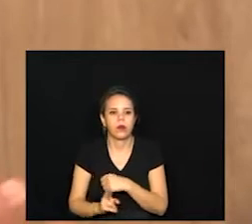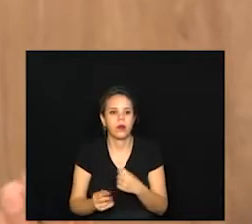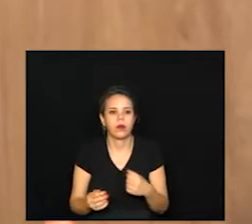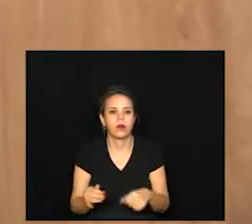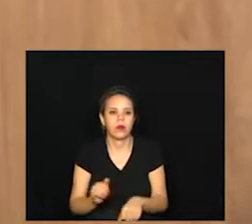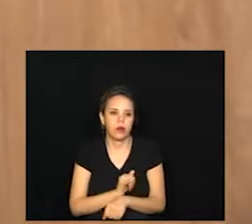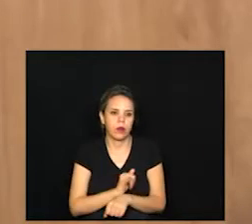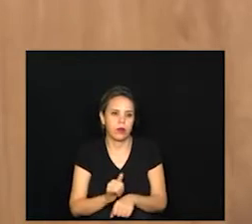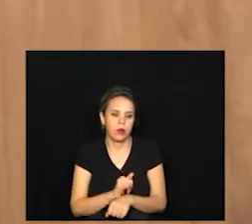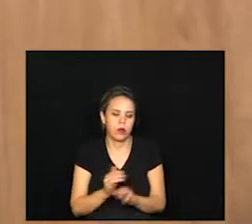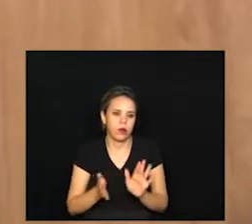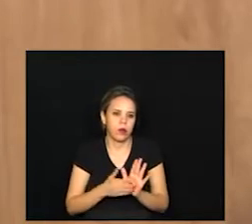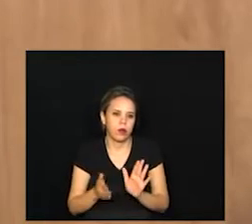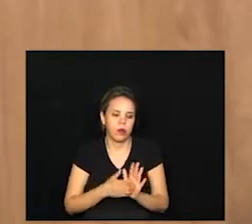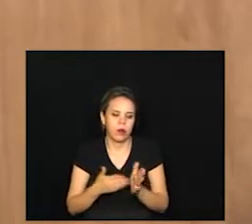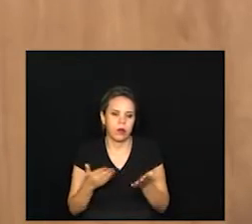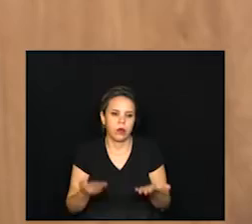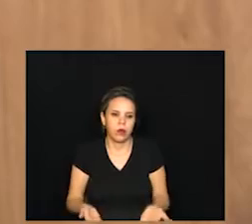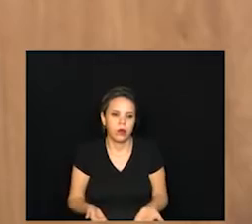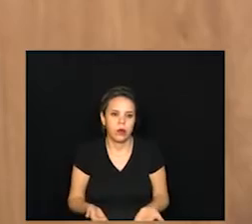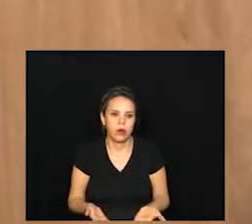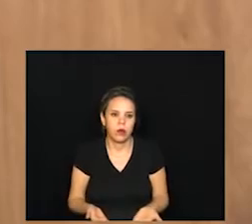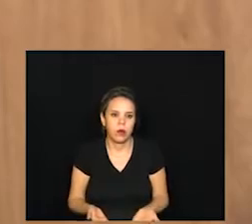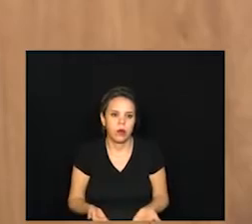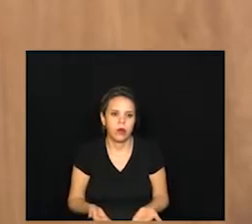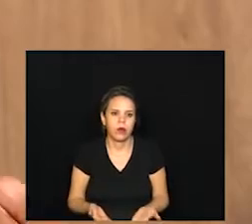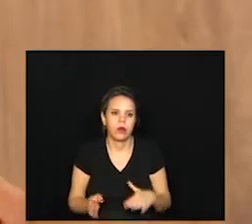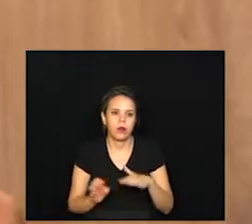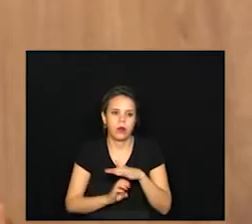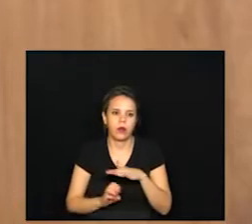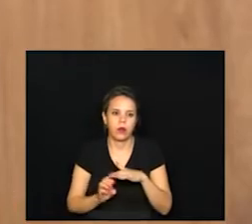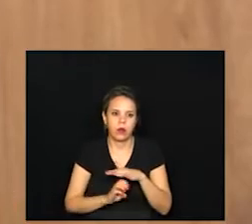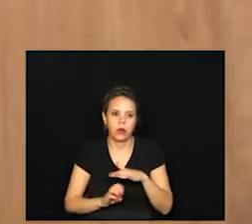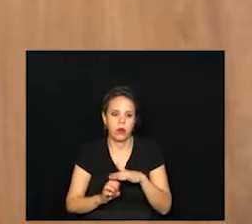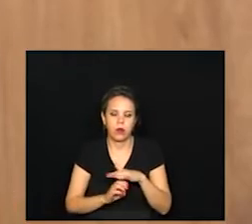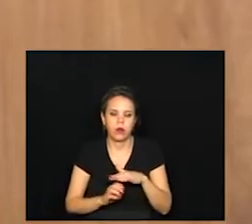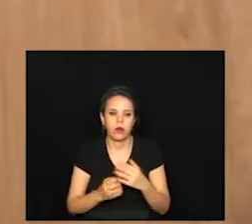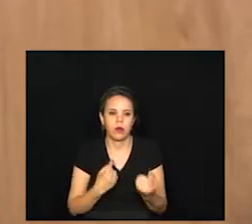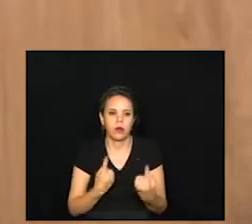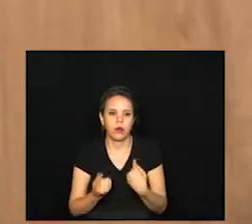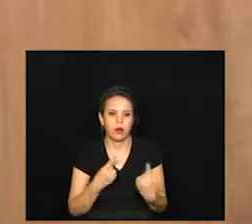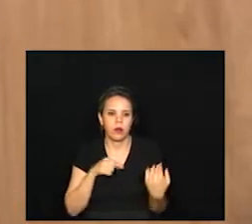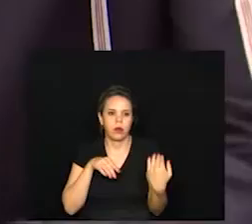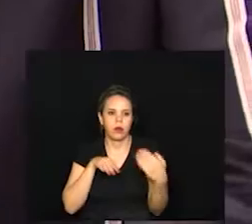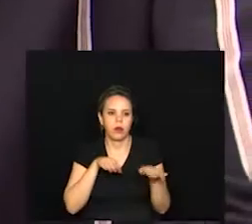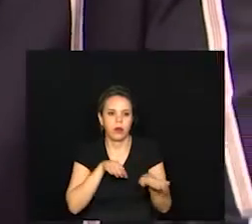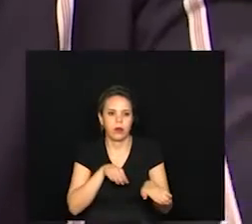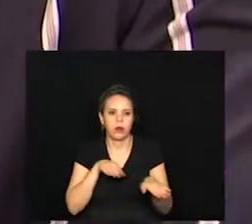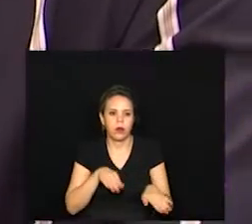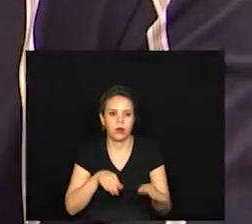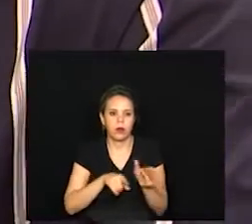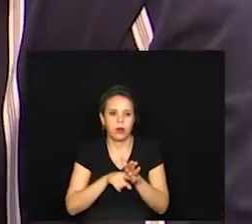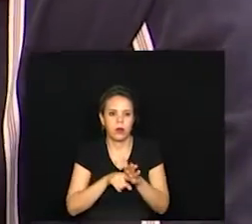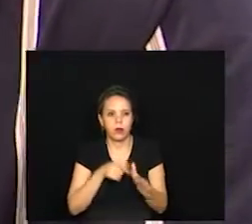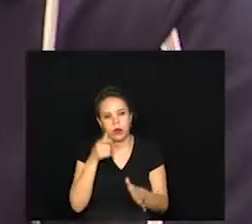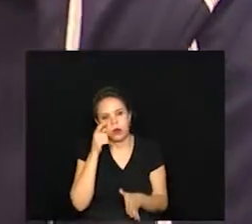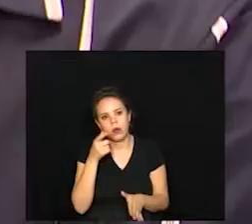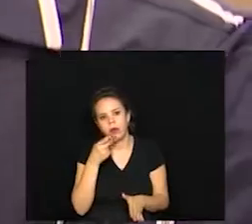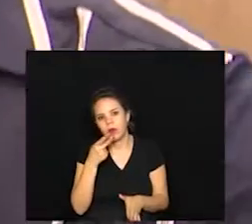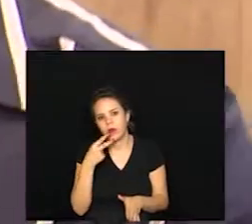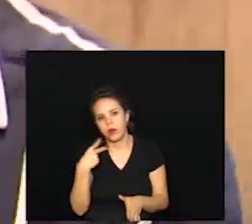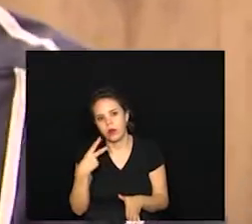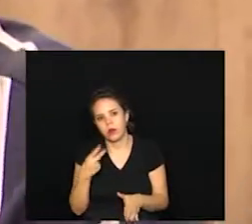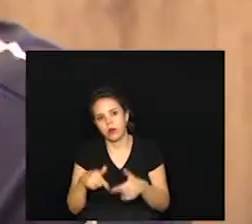alternativas propostas, tá? Pela concessionária, e a gente está acompanhando esses estudos. O vereador adiantou